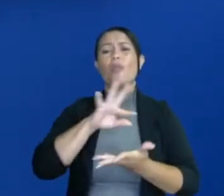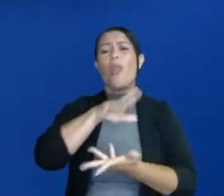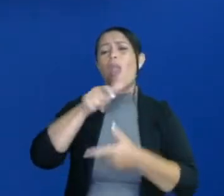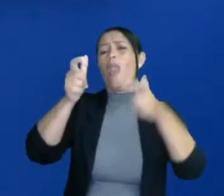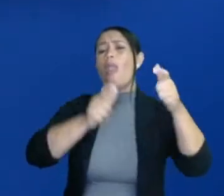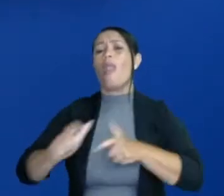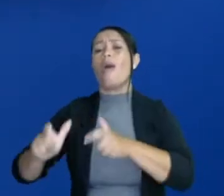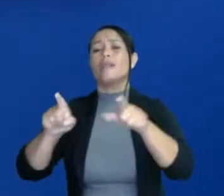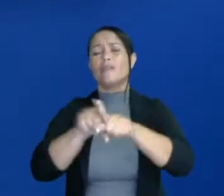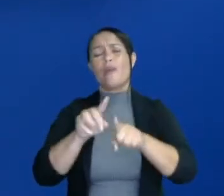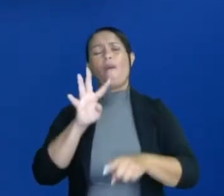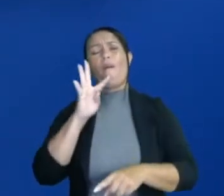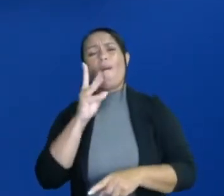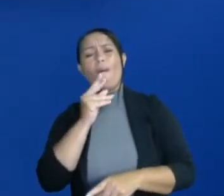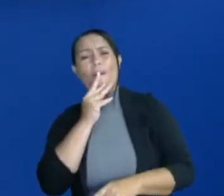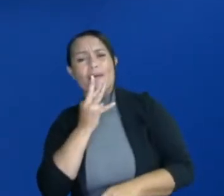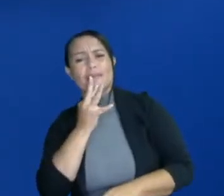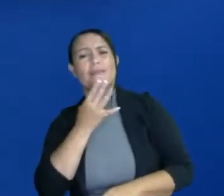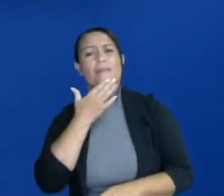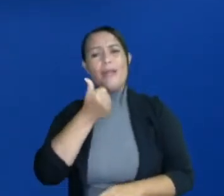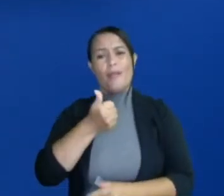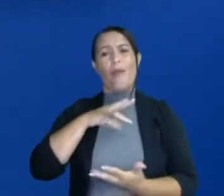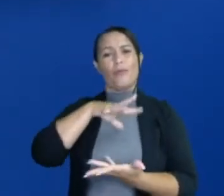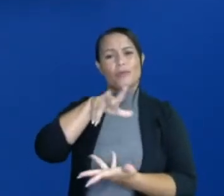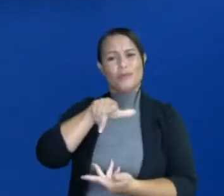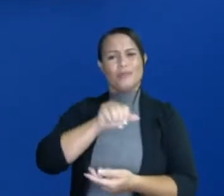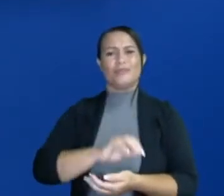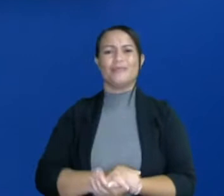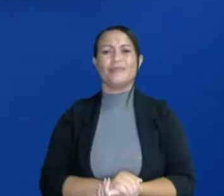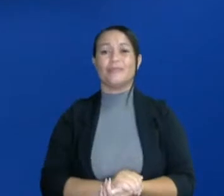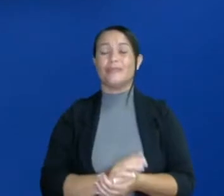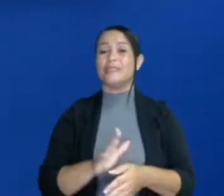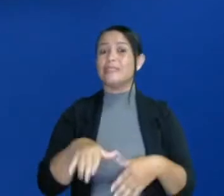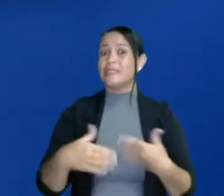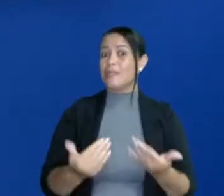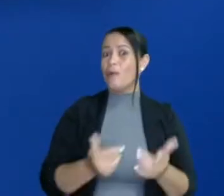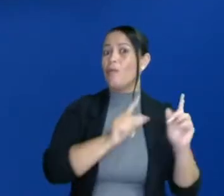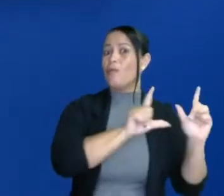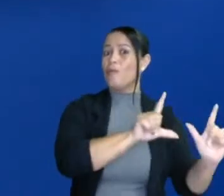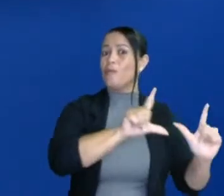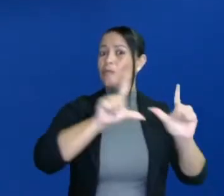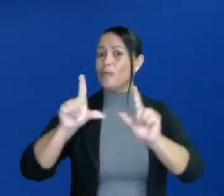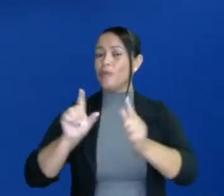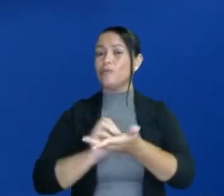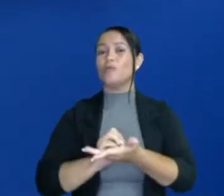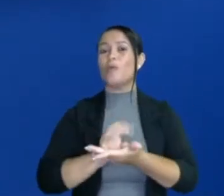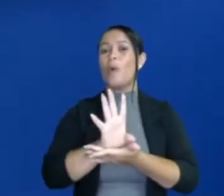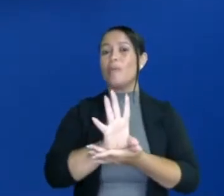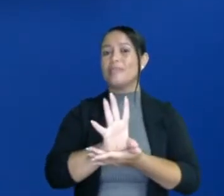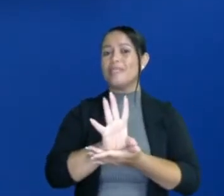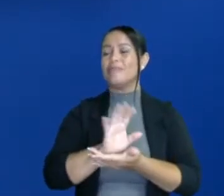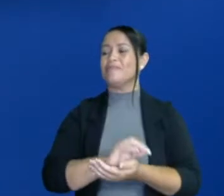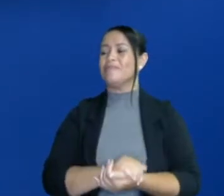conhecer melhor o espaço geográfico mundial, tá bom? Então vamos dar aqui sequência.